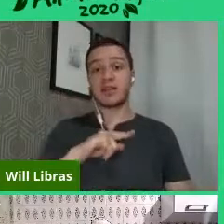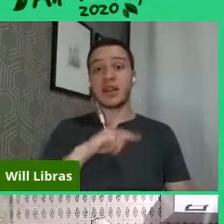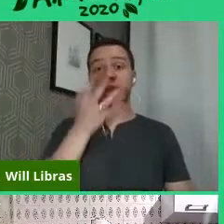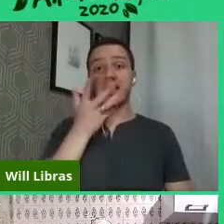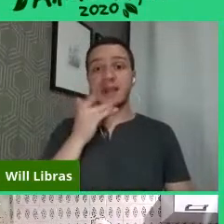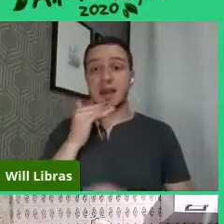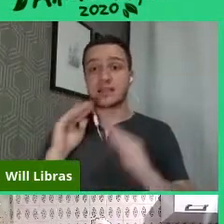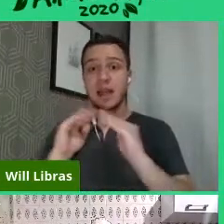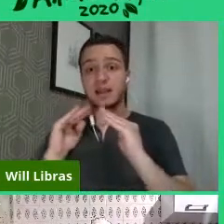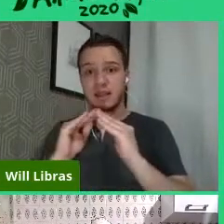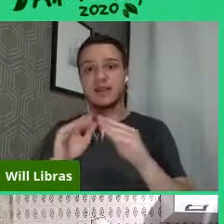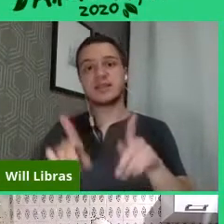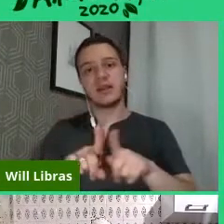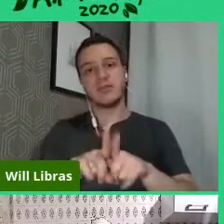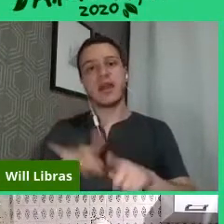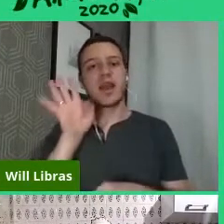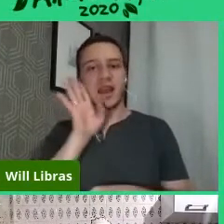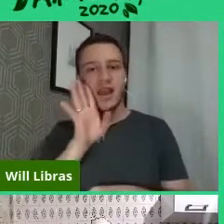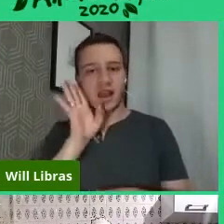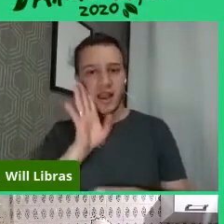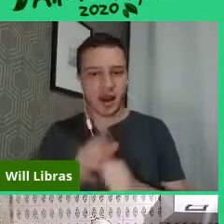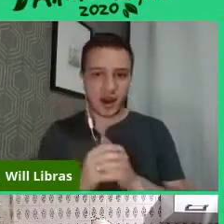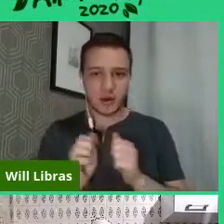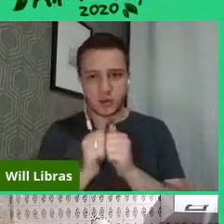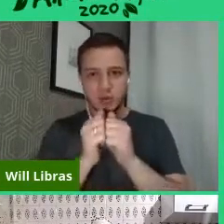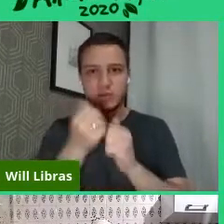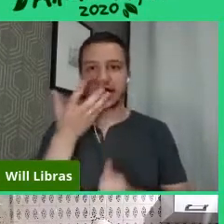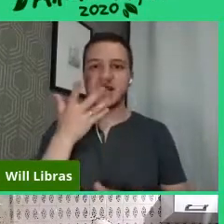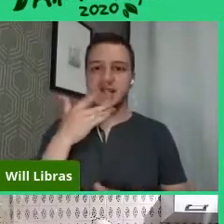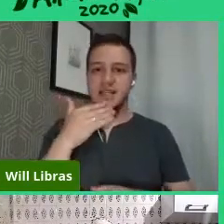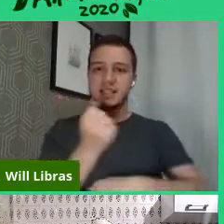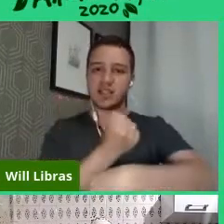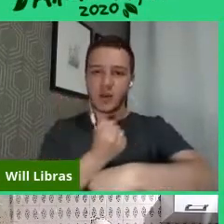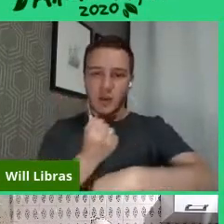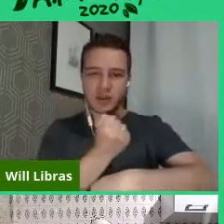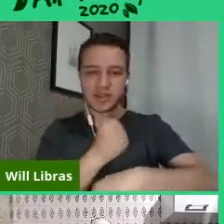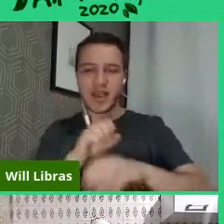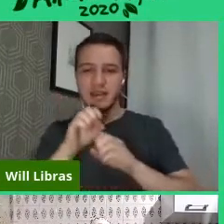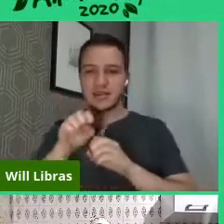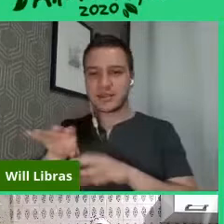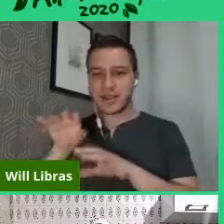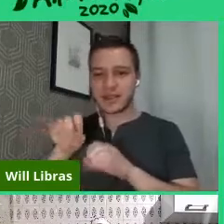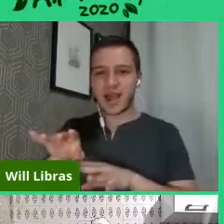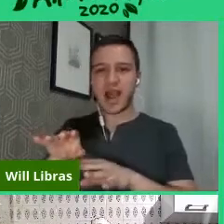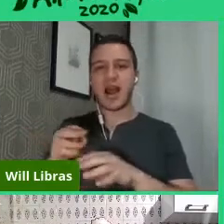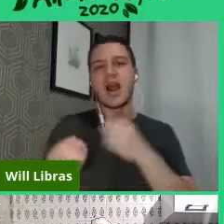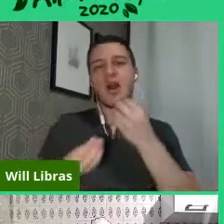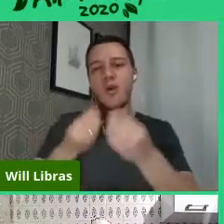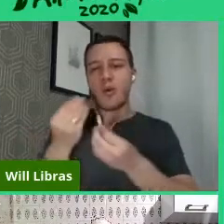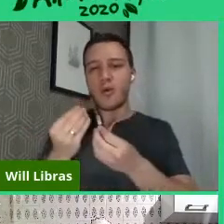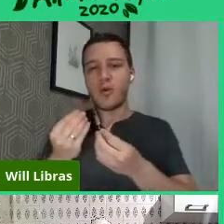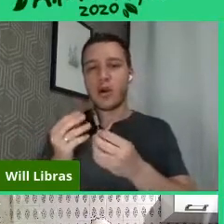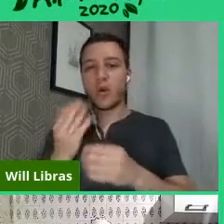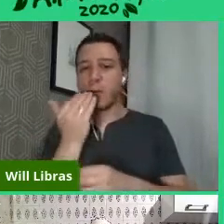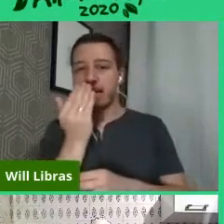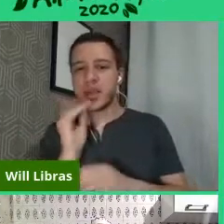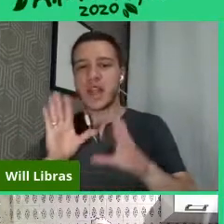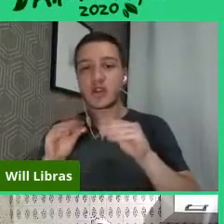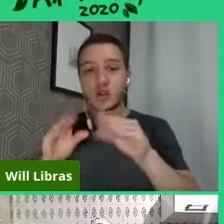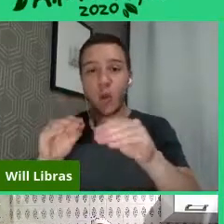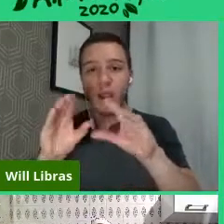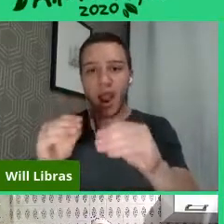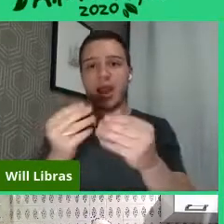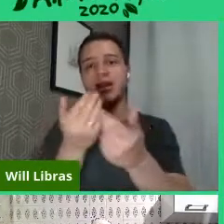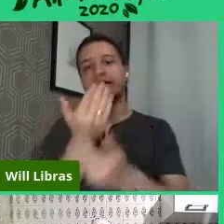também é legal levar as crianças para a cozinha, ensinar elas, deixar elas tocarem no alimento. Isso faz toda